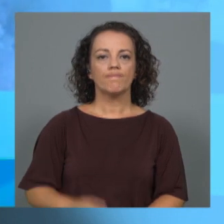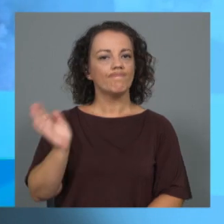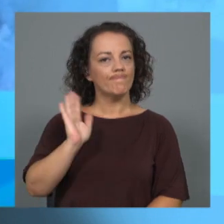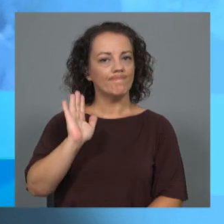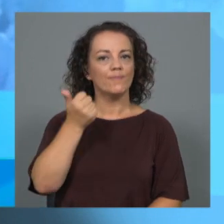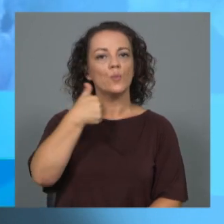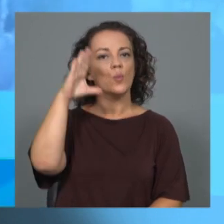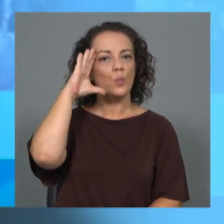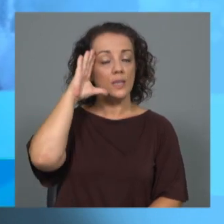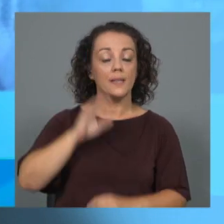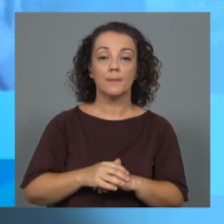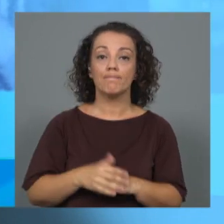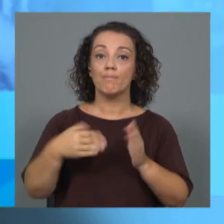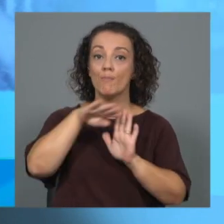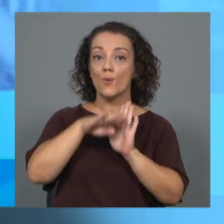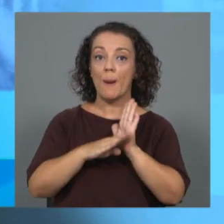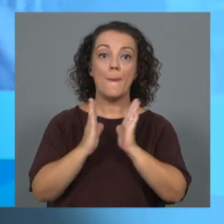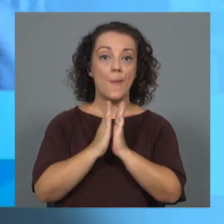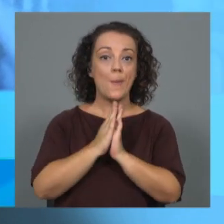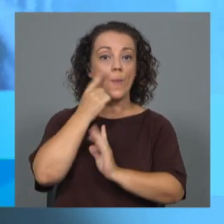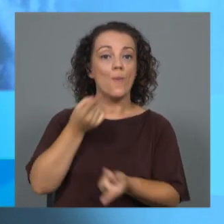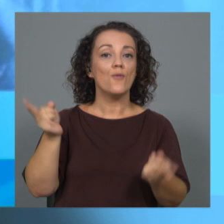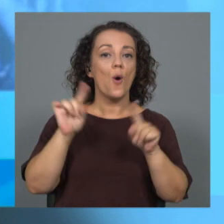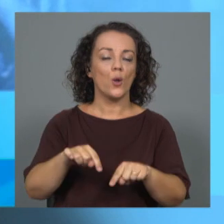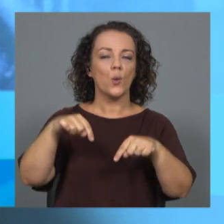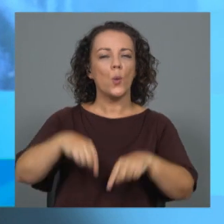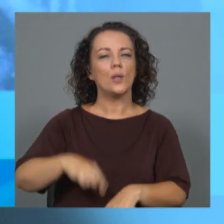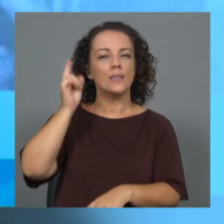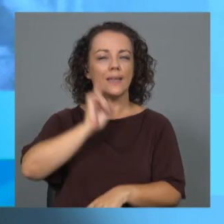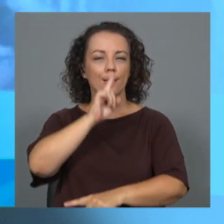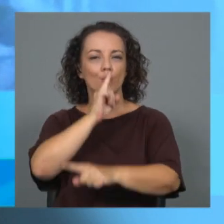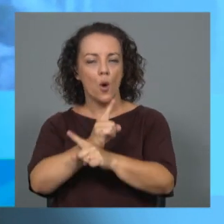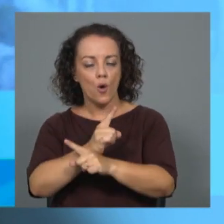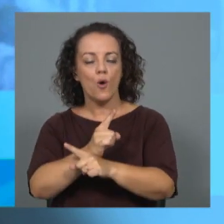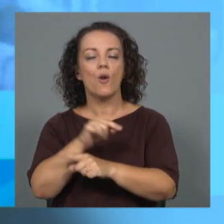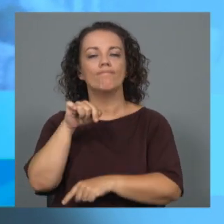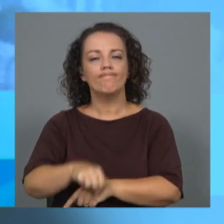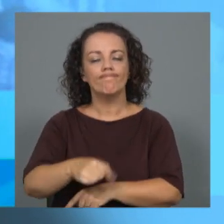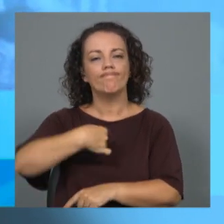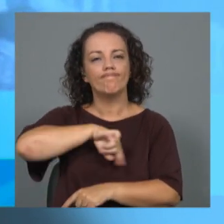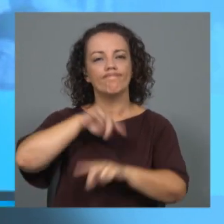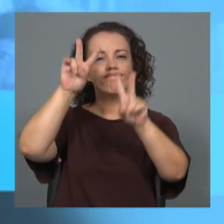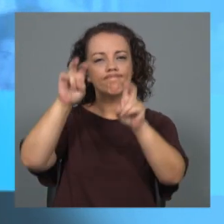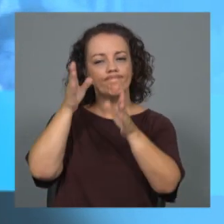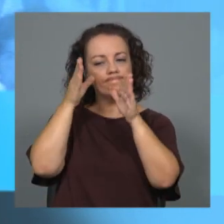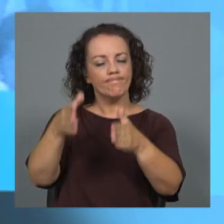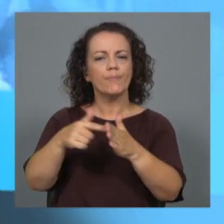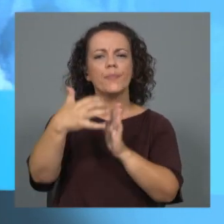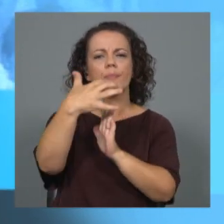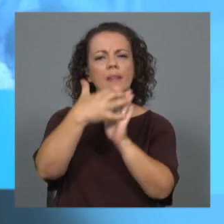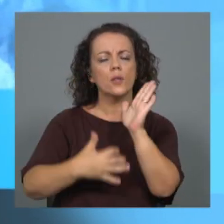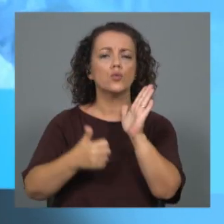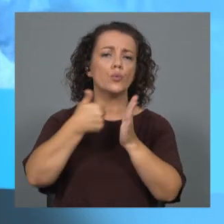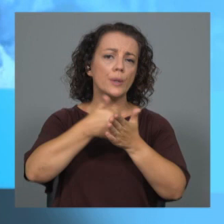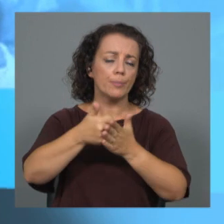muito boa tarde. Regressa o programa Eclésia neste dia em que dedicamos a nossa atenção aos textos bíblicos do próximo domingo